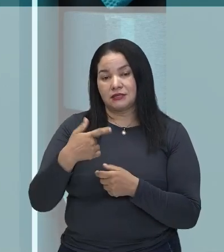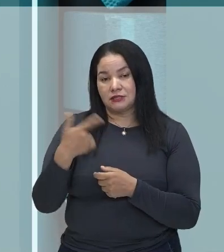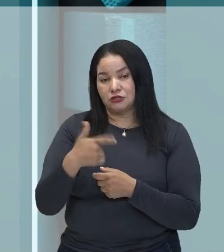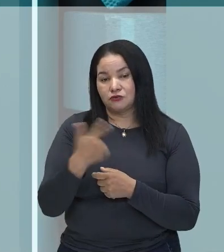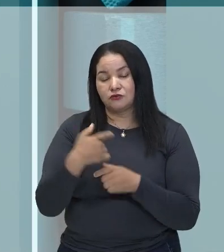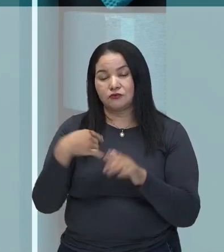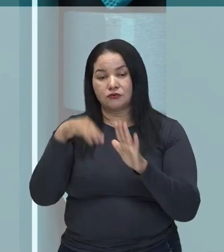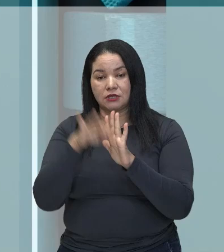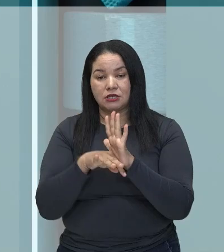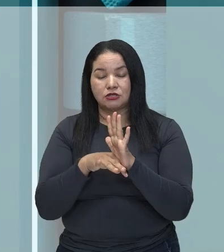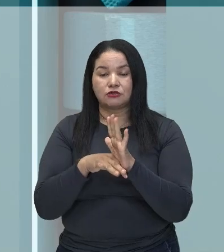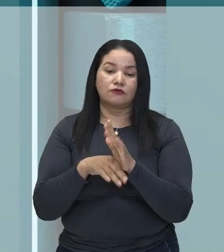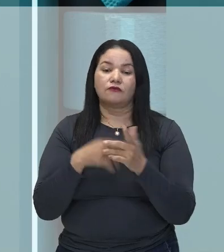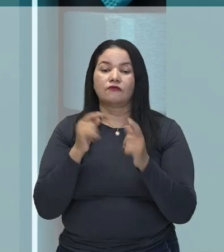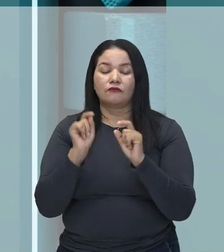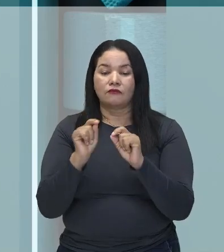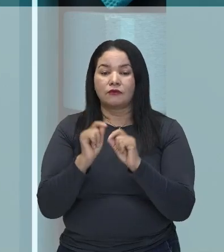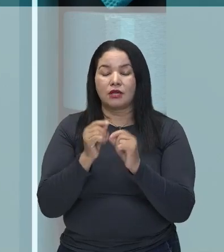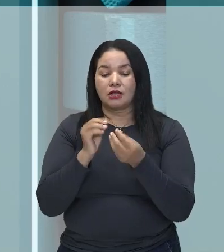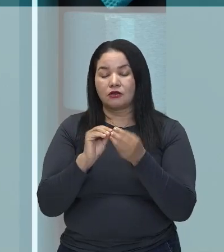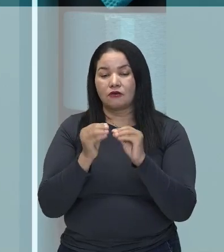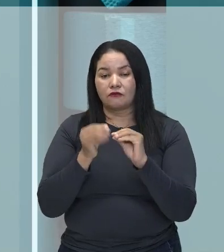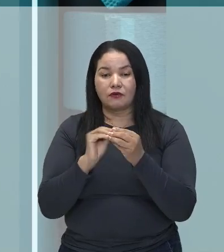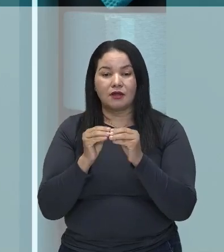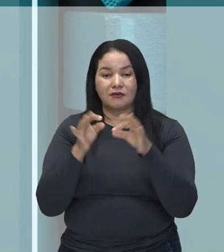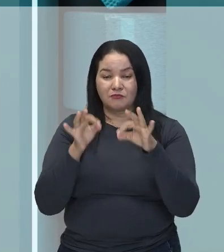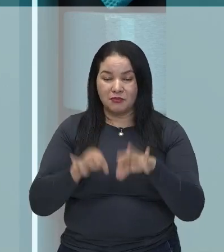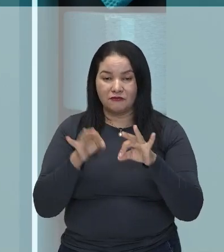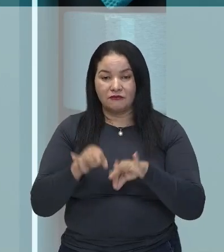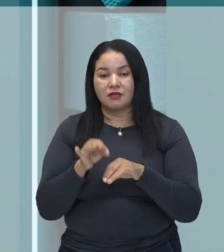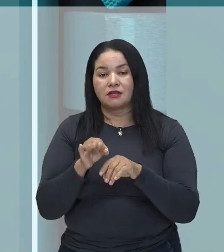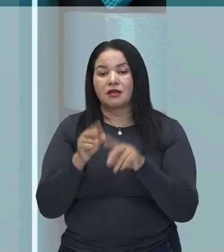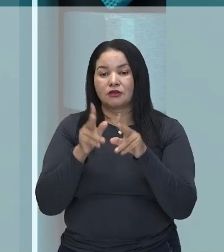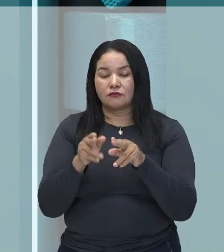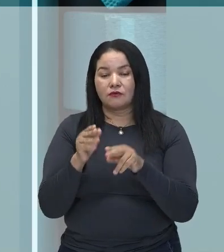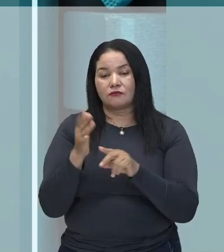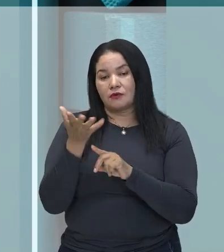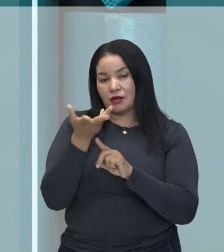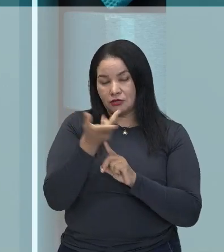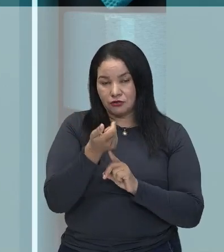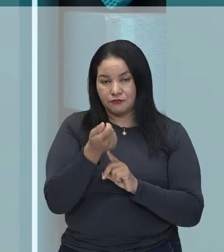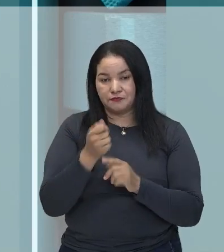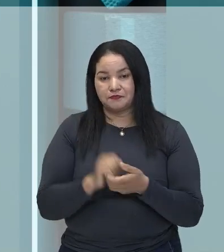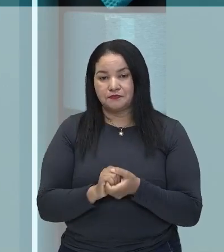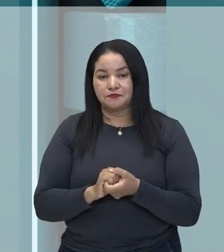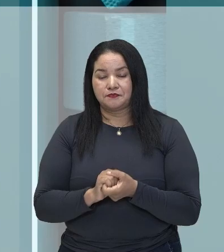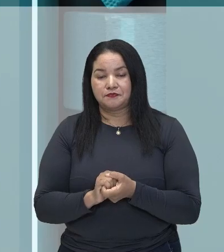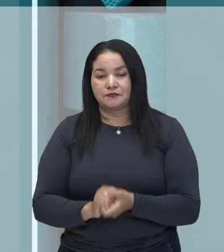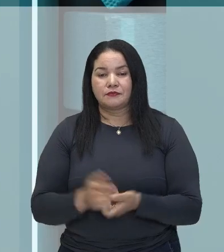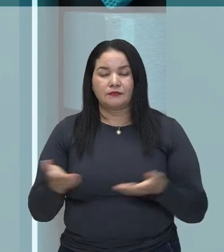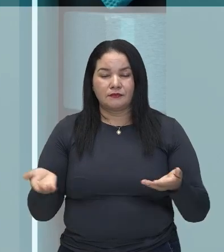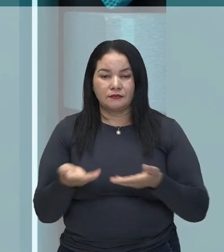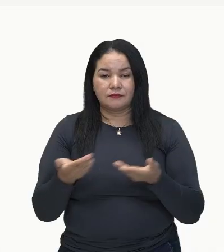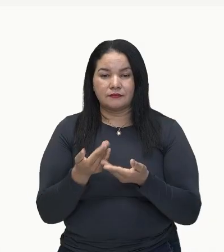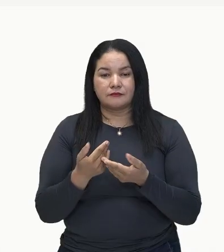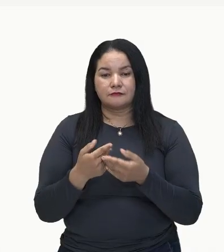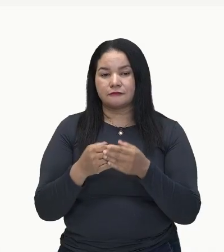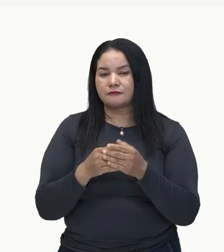as obras são muito bem feitas e chegam a ser até obras de arte, ok? Então vamos elaborar ali como você vai elaborar uma